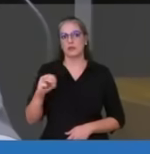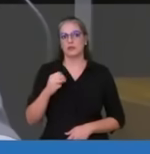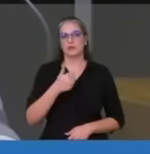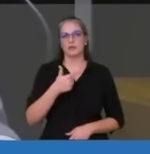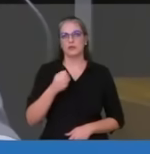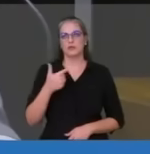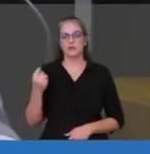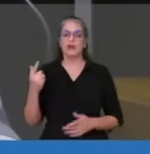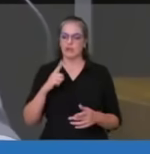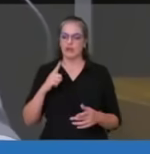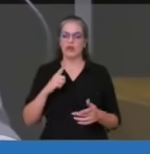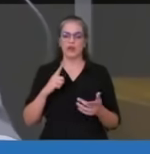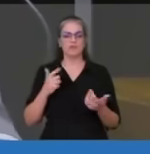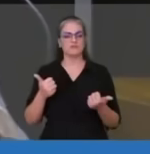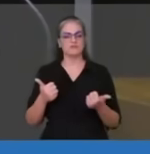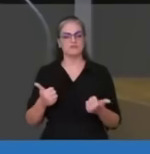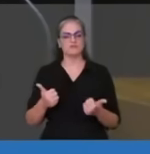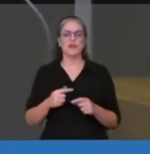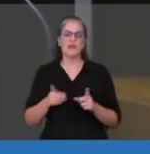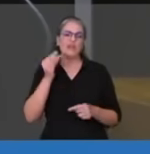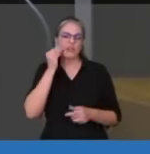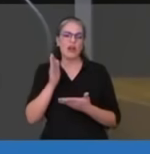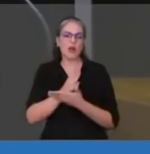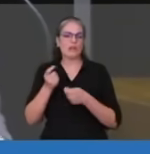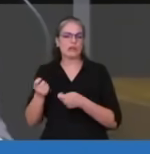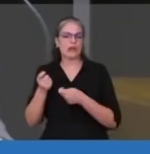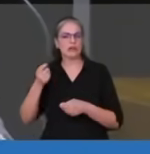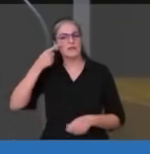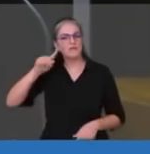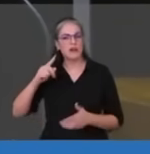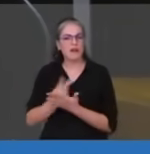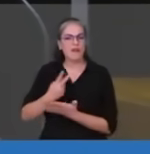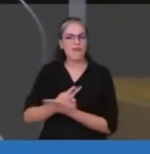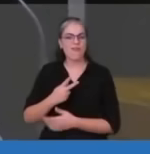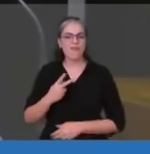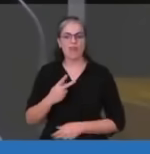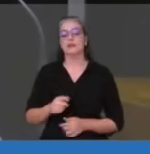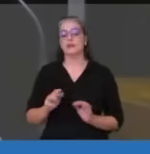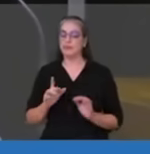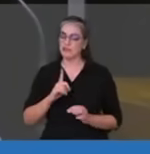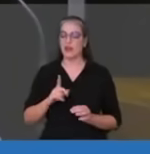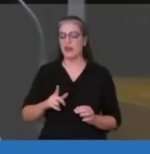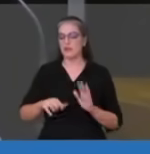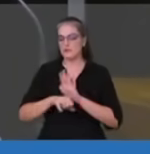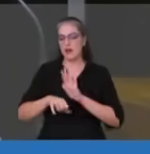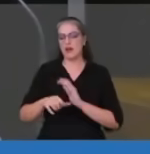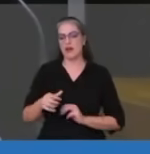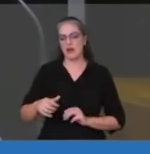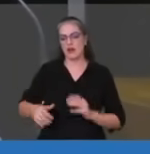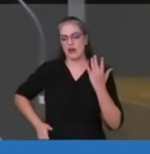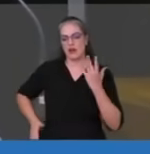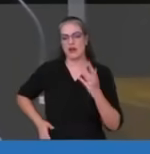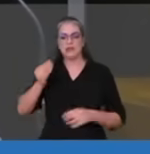que a tentativa de fraude é claro que há candidatos desqualificados Aí sim criminosos como esse tal